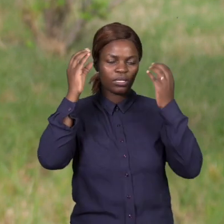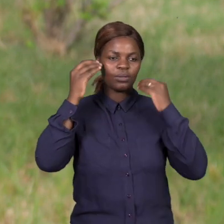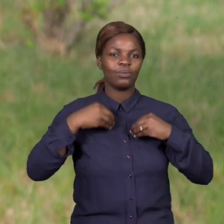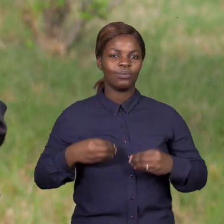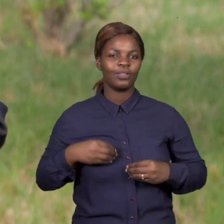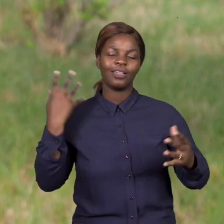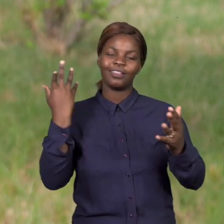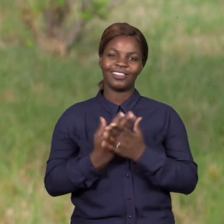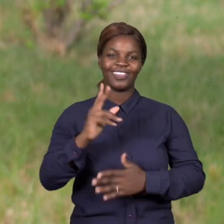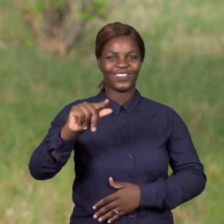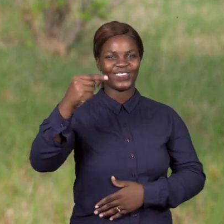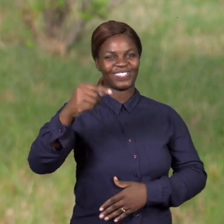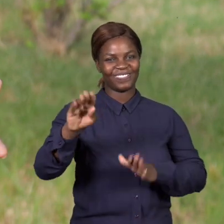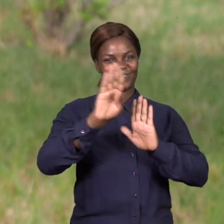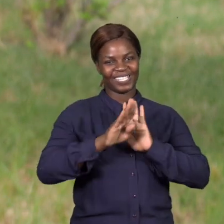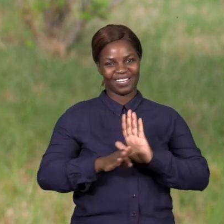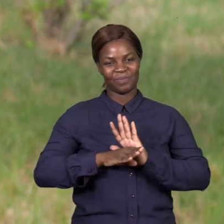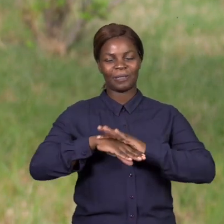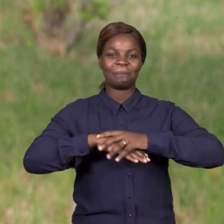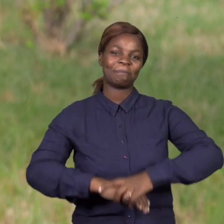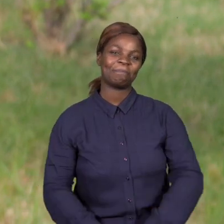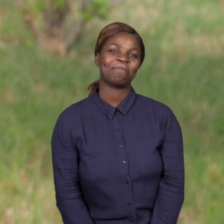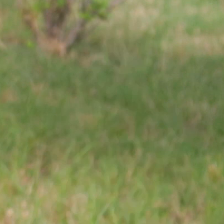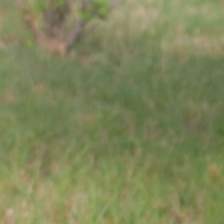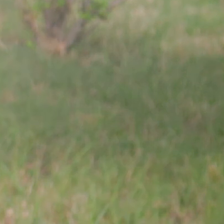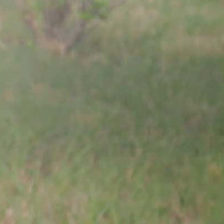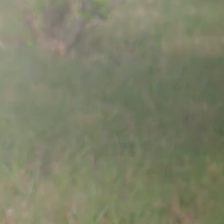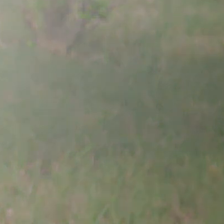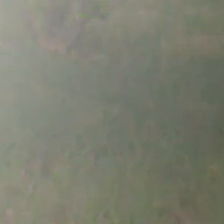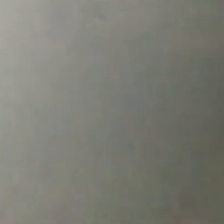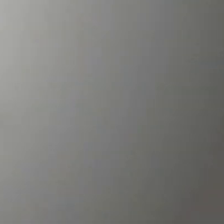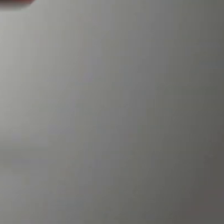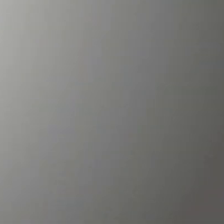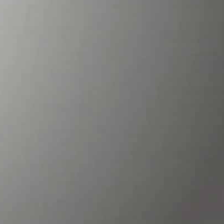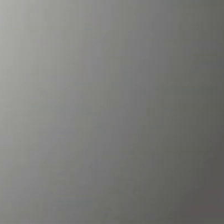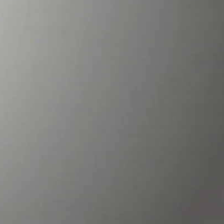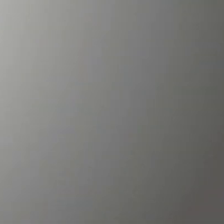deixadas pelos nossos especialistas. Por hoje é tudo e até uma próxima oportunidade.